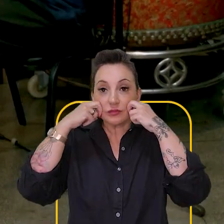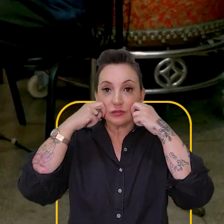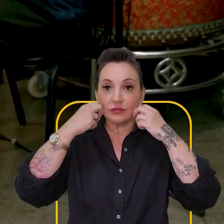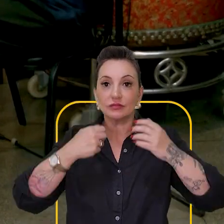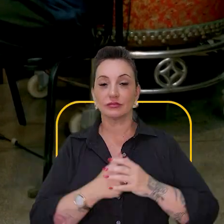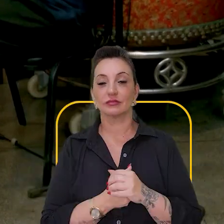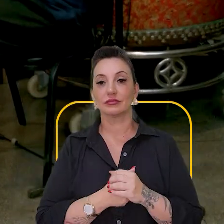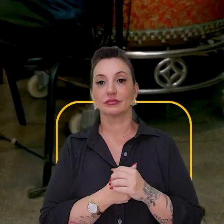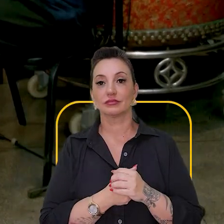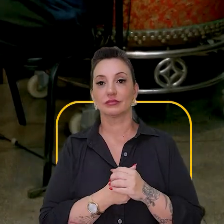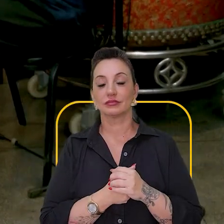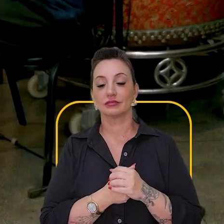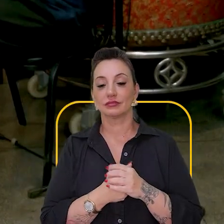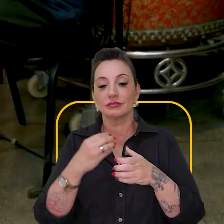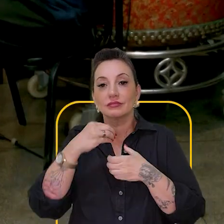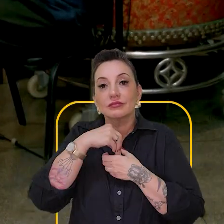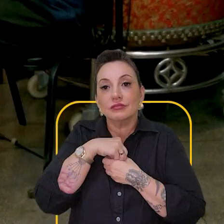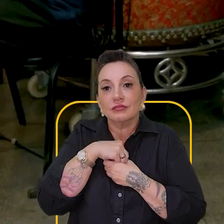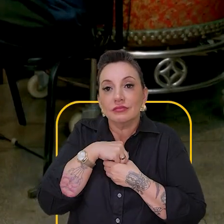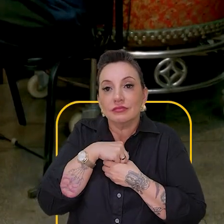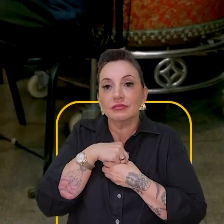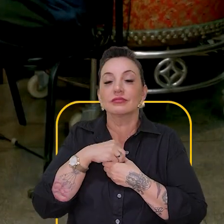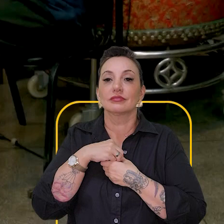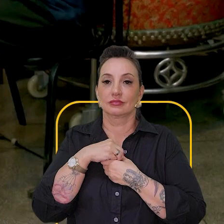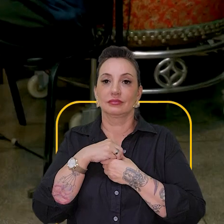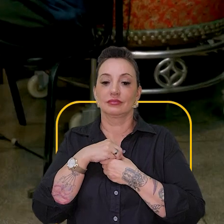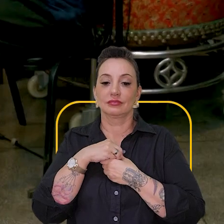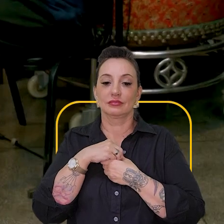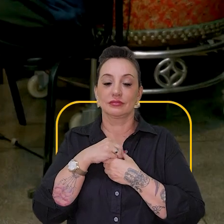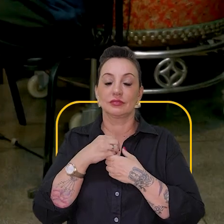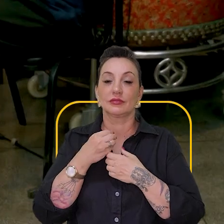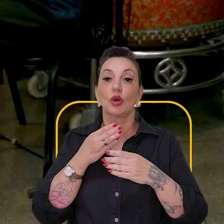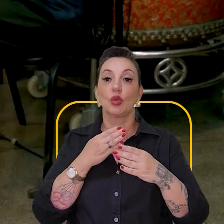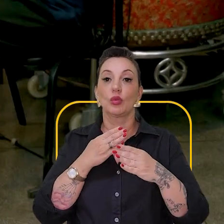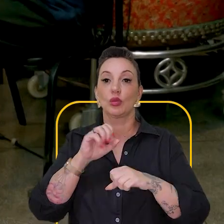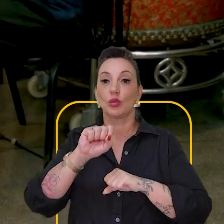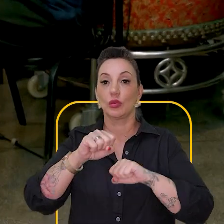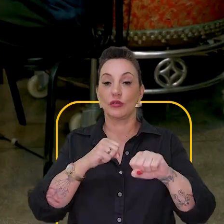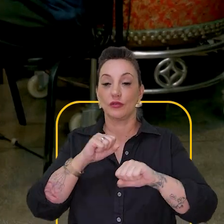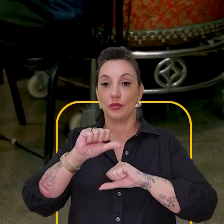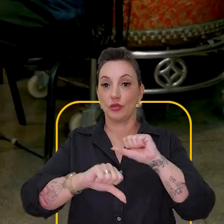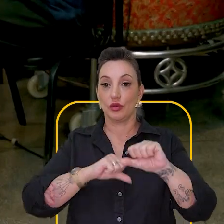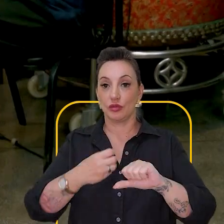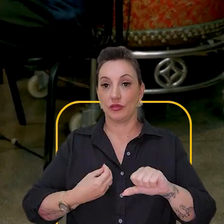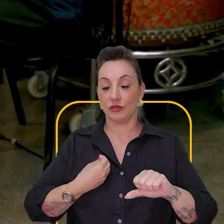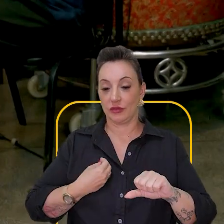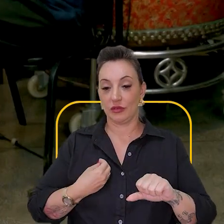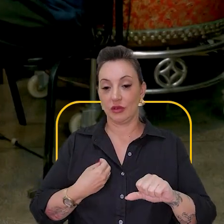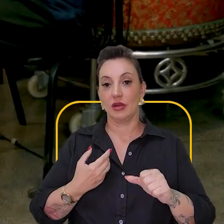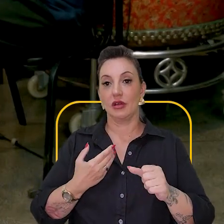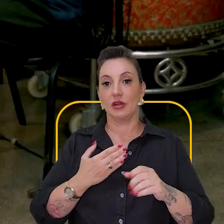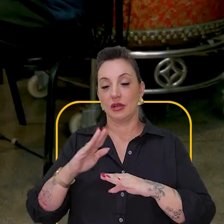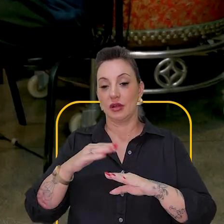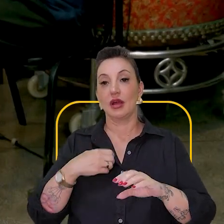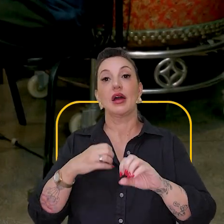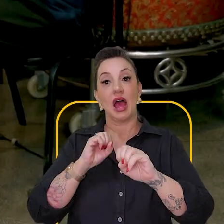tímida muito introvertida tinha muita vergonha conf fum mudou minha vida arte marcial né que eu comecei no karatê o da aula me ajudou